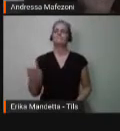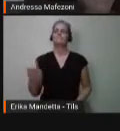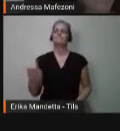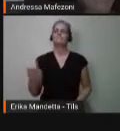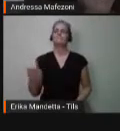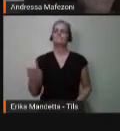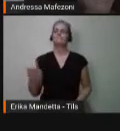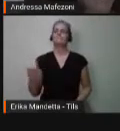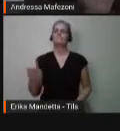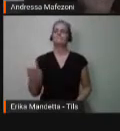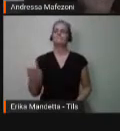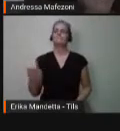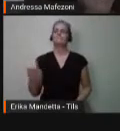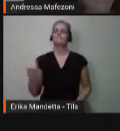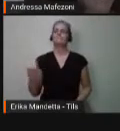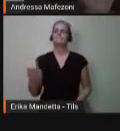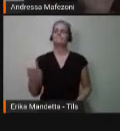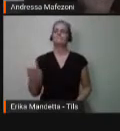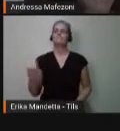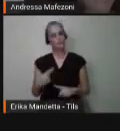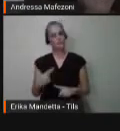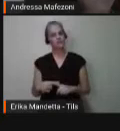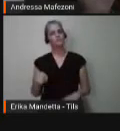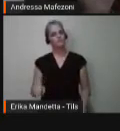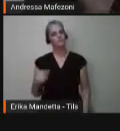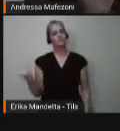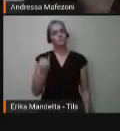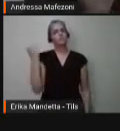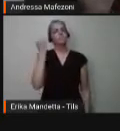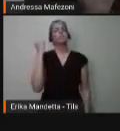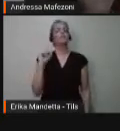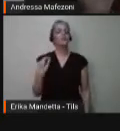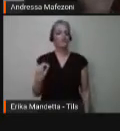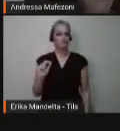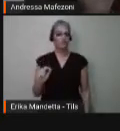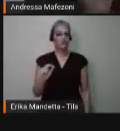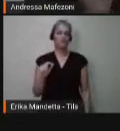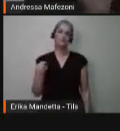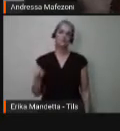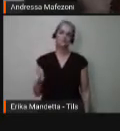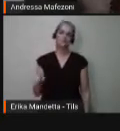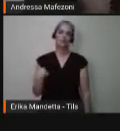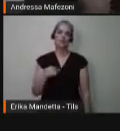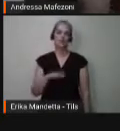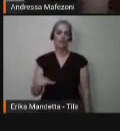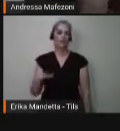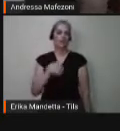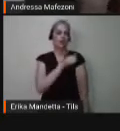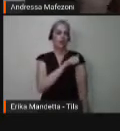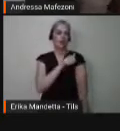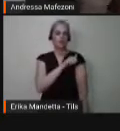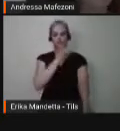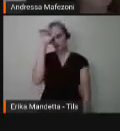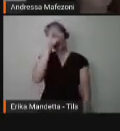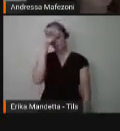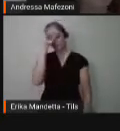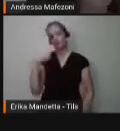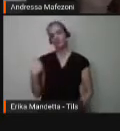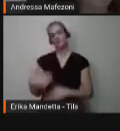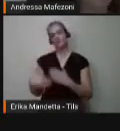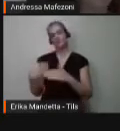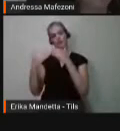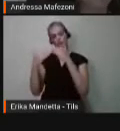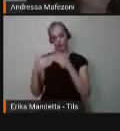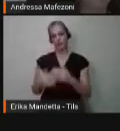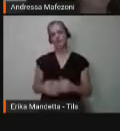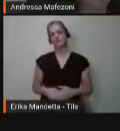é fundamental para a escolarização e a aprendizagem e desenvolvimento de todos os estudantes, sejam eles